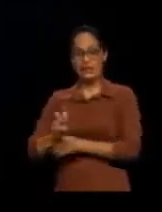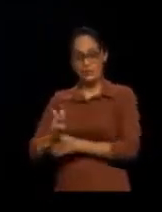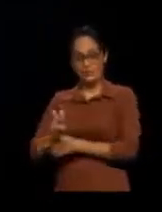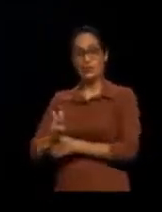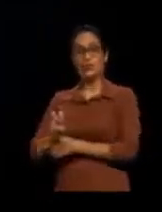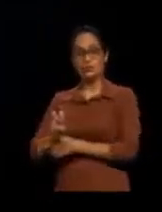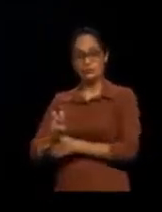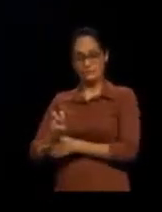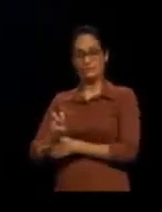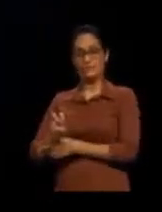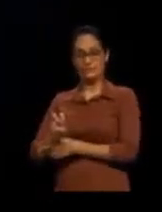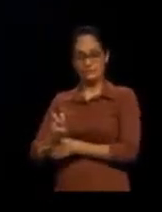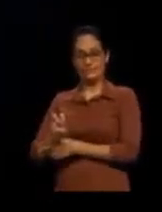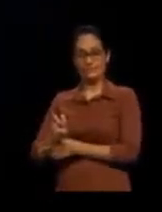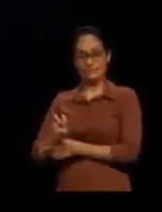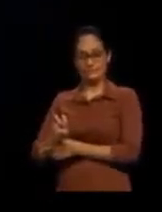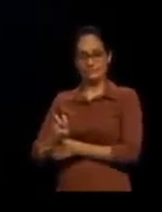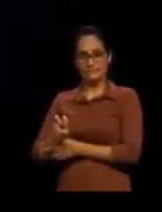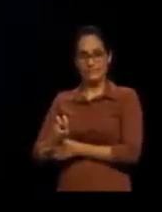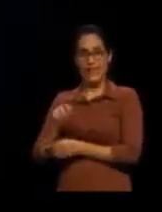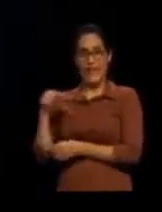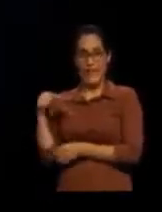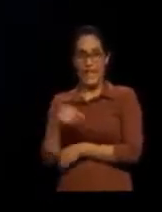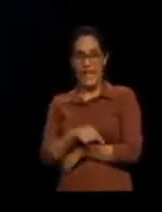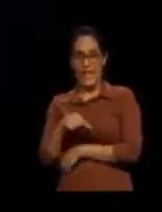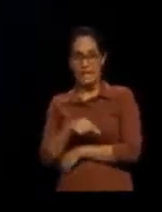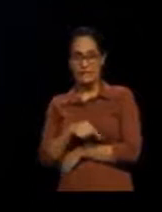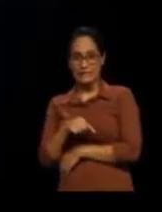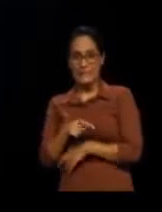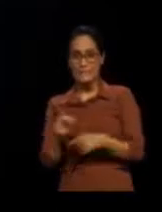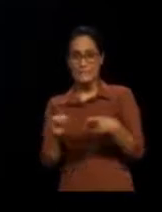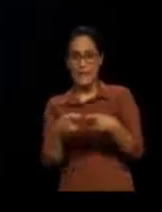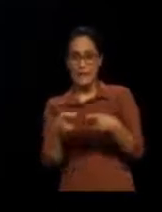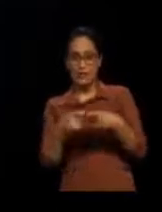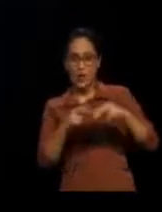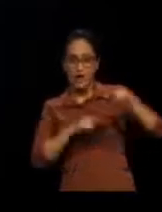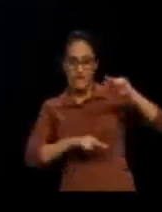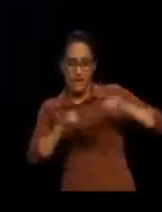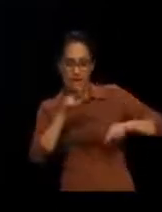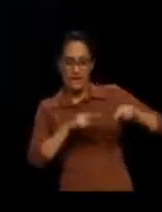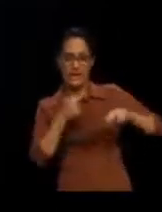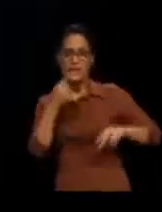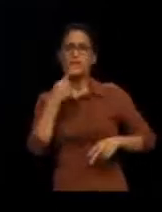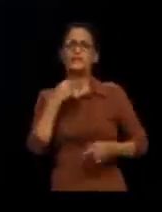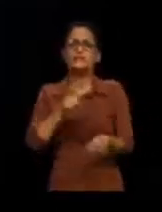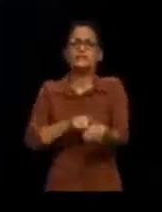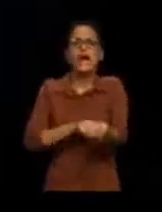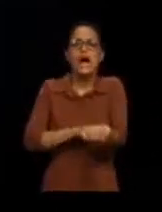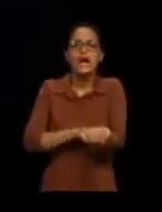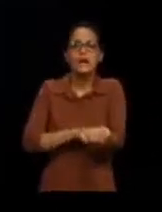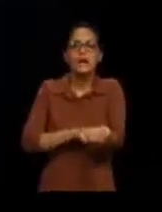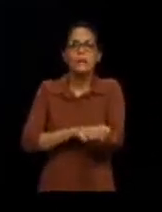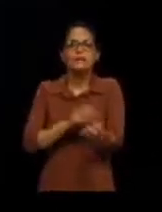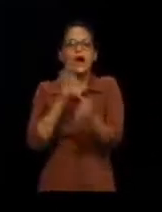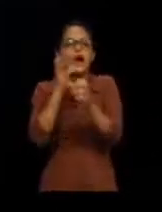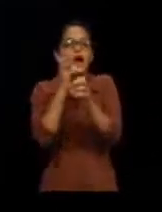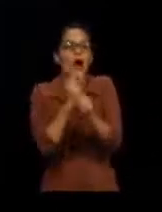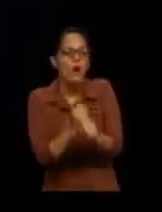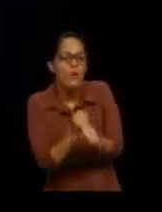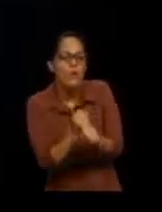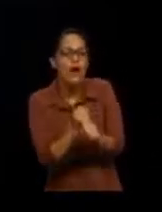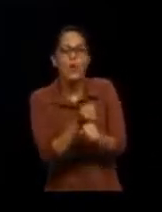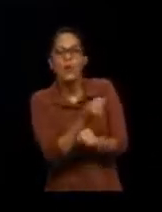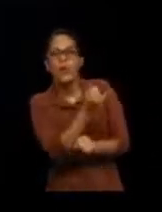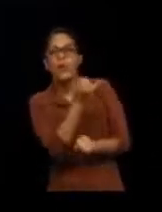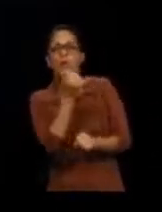25-hidroxivitamina D, tá? E é ela que os médicos medem na corrente sanguínea para calcular o seu excesso